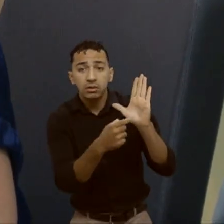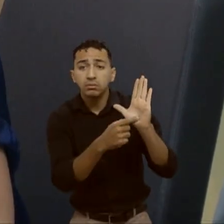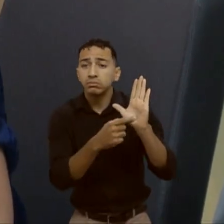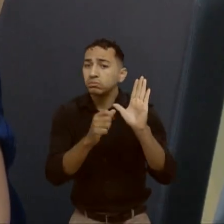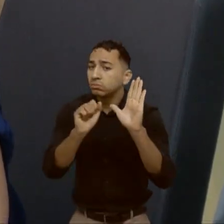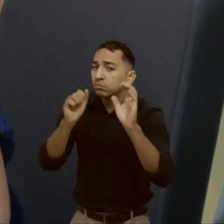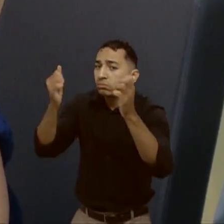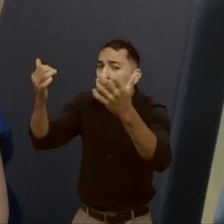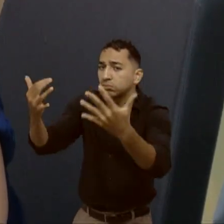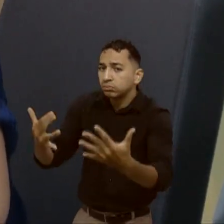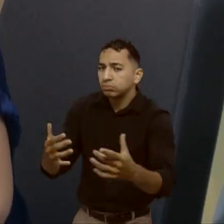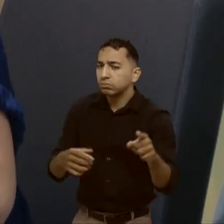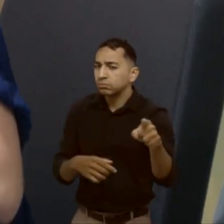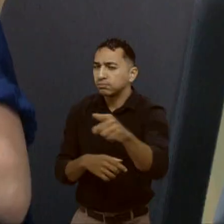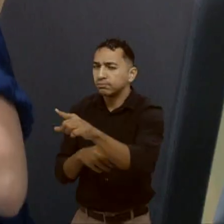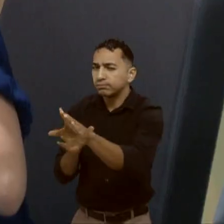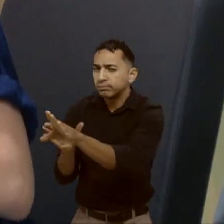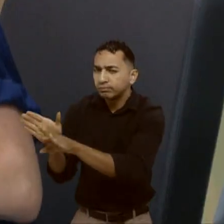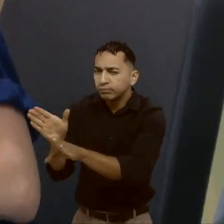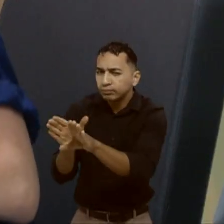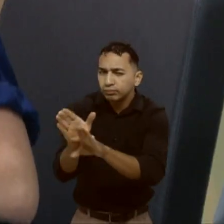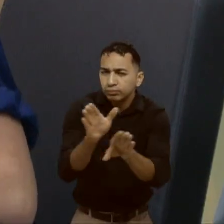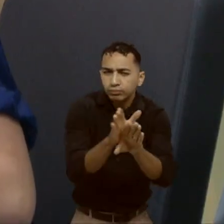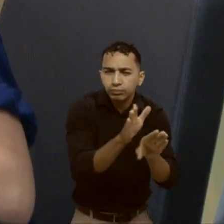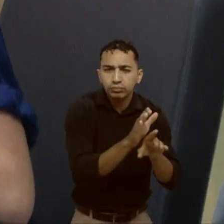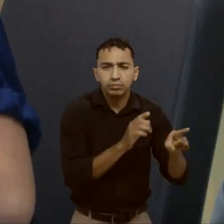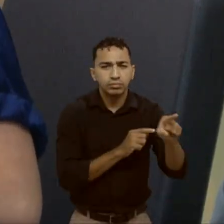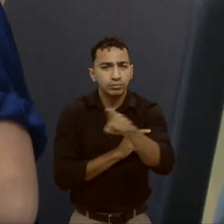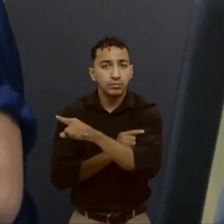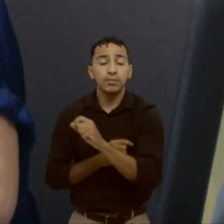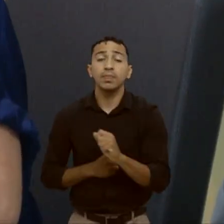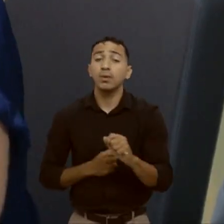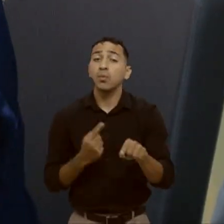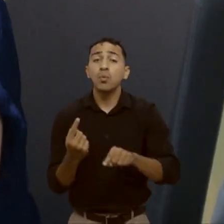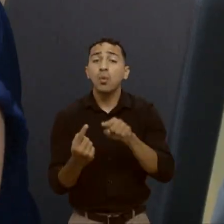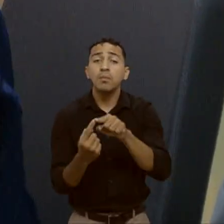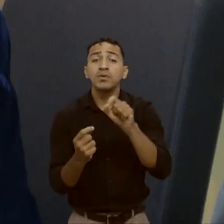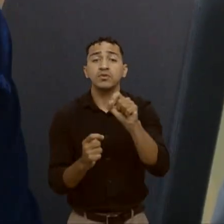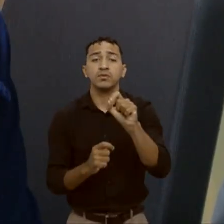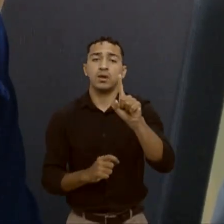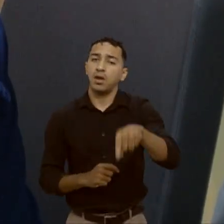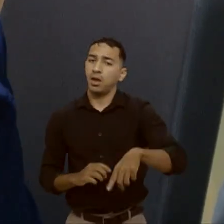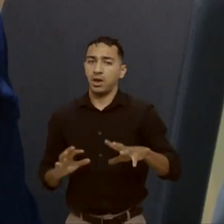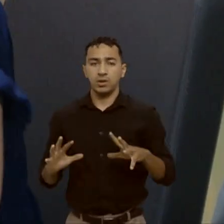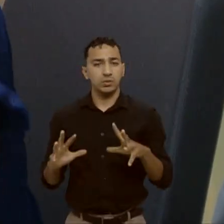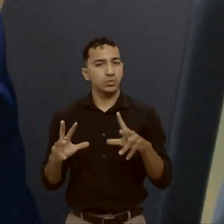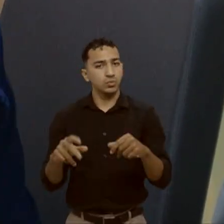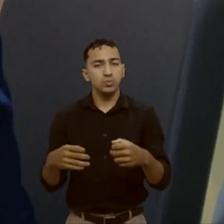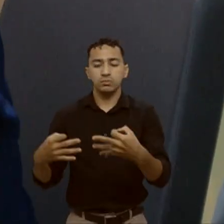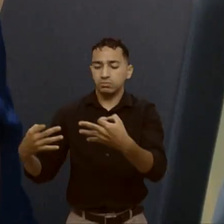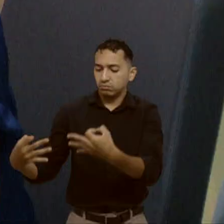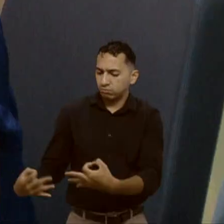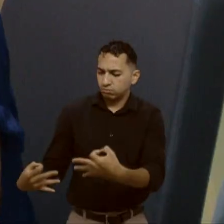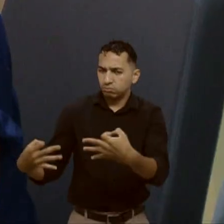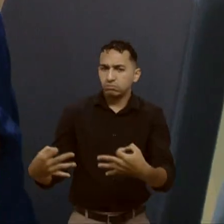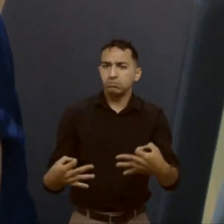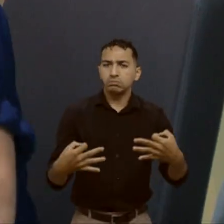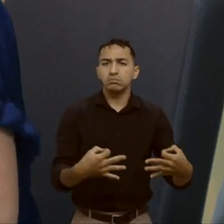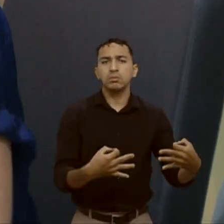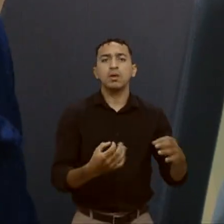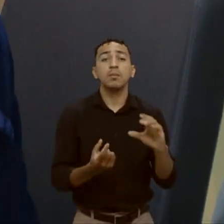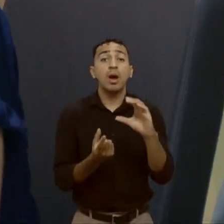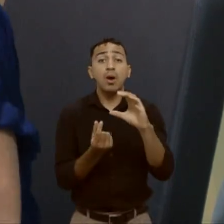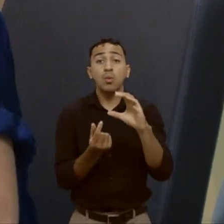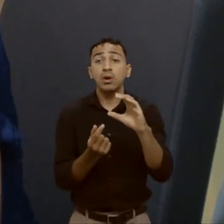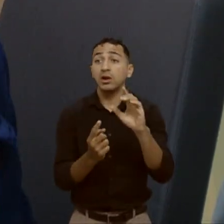nos locais. Ou seja, nossa maior intenção é que tudo esteja adequado para que o consumidor chegue